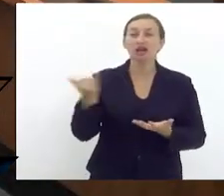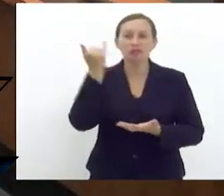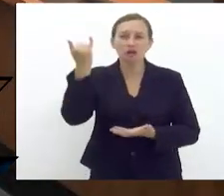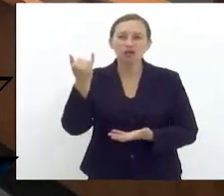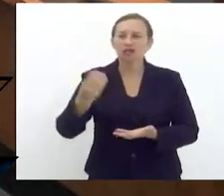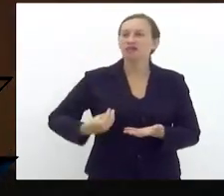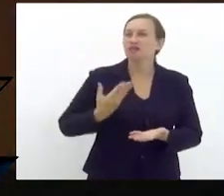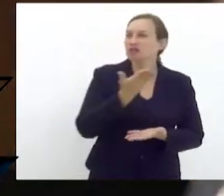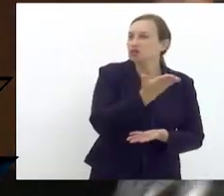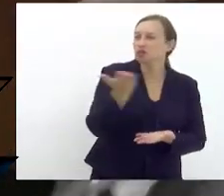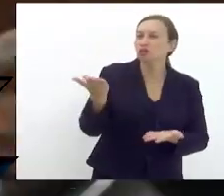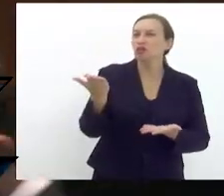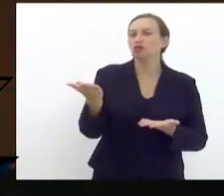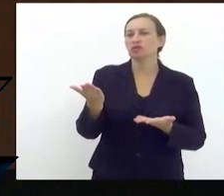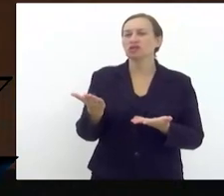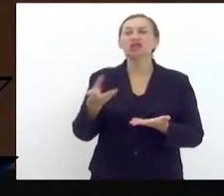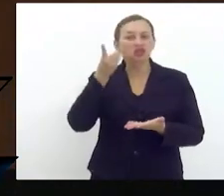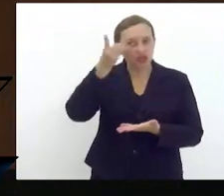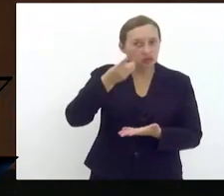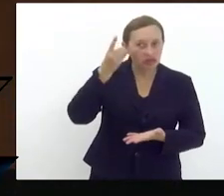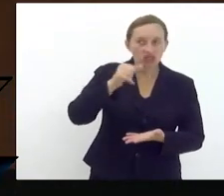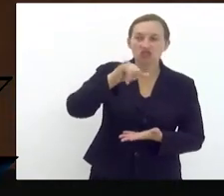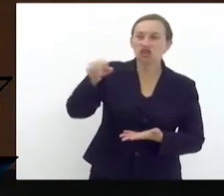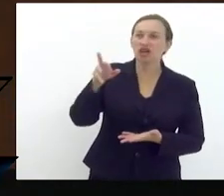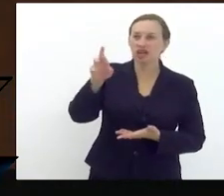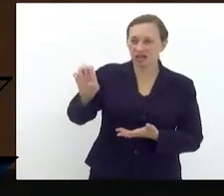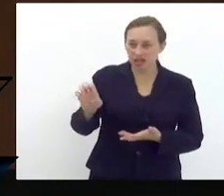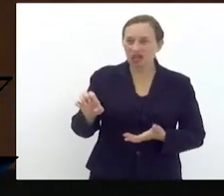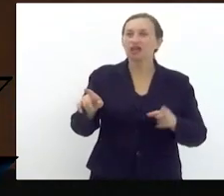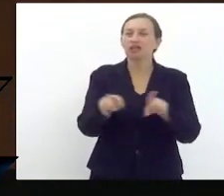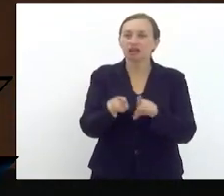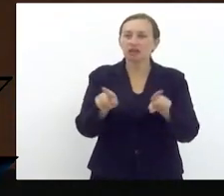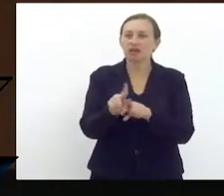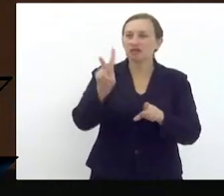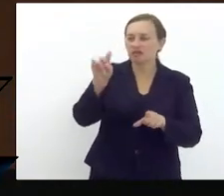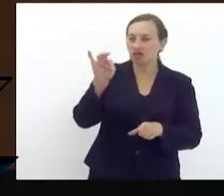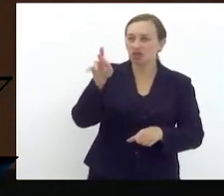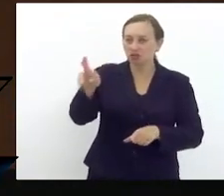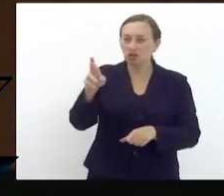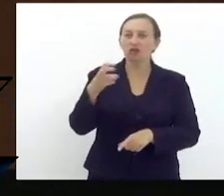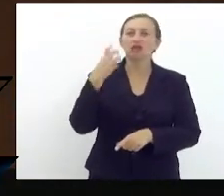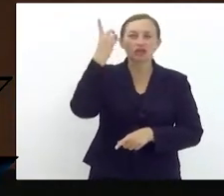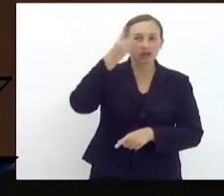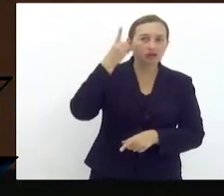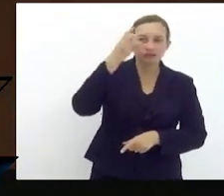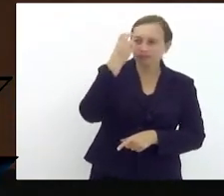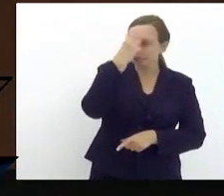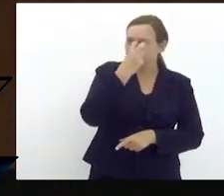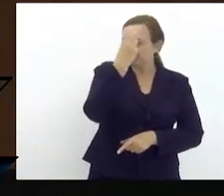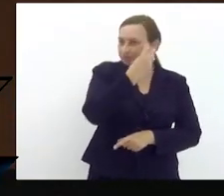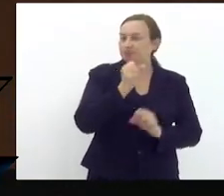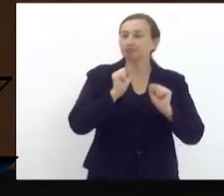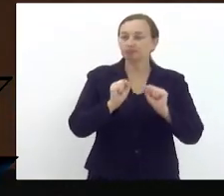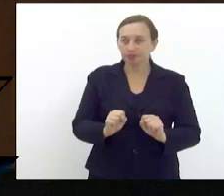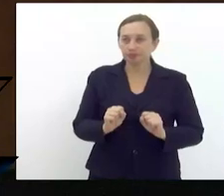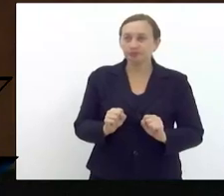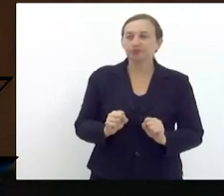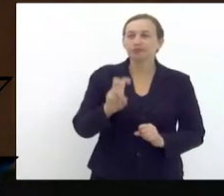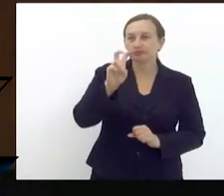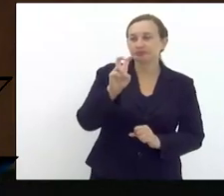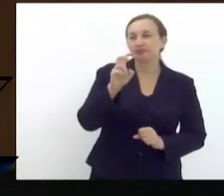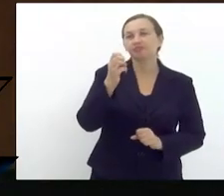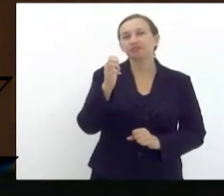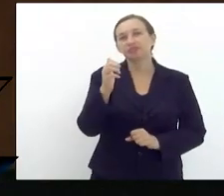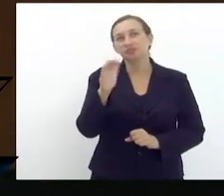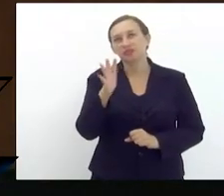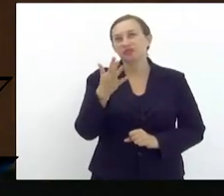de todos os deputados Deputados de Jardim Deputado Vitor Júnior deputada Verônica que possam e queiram participar a partir das cinco